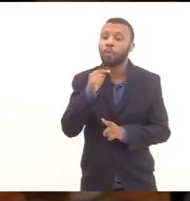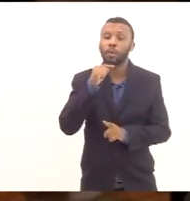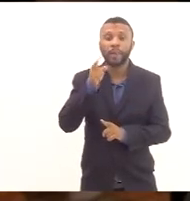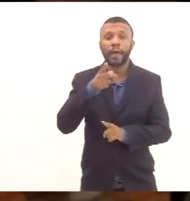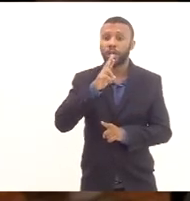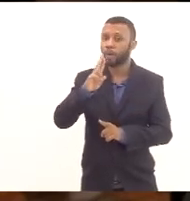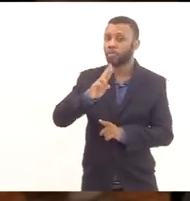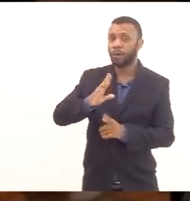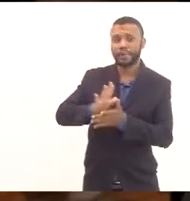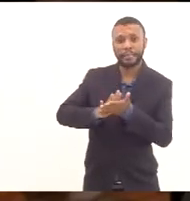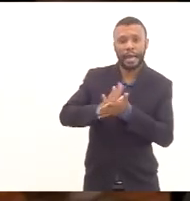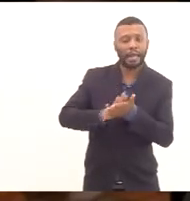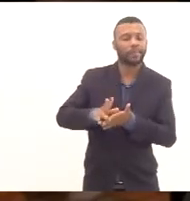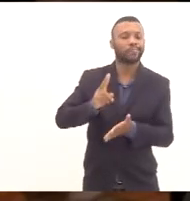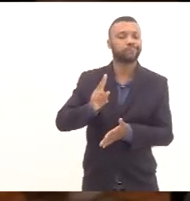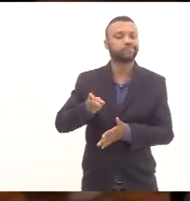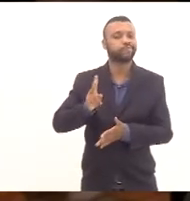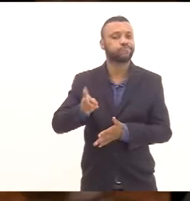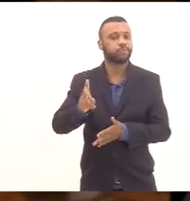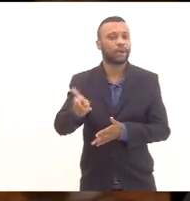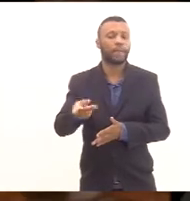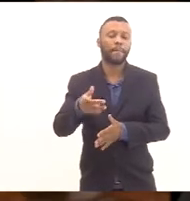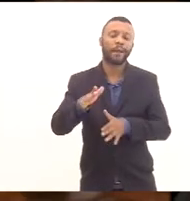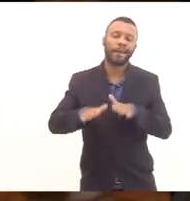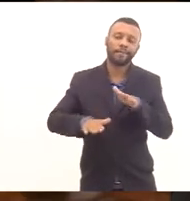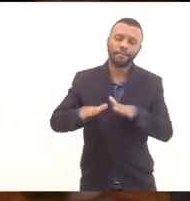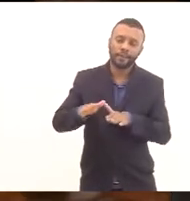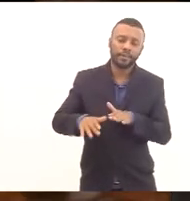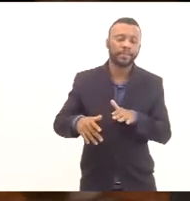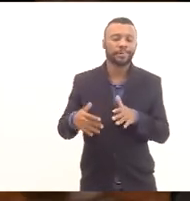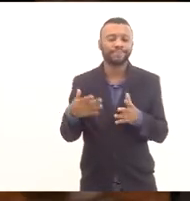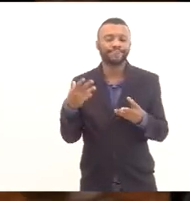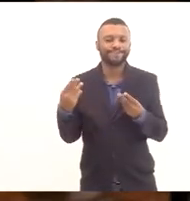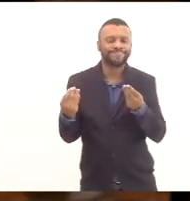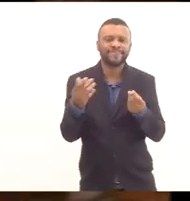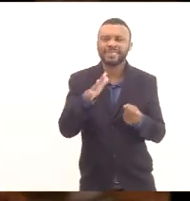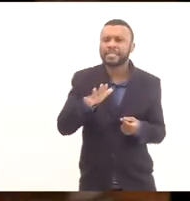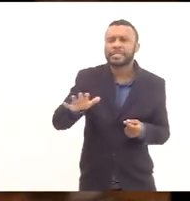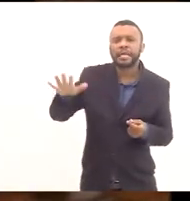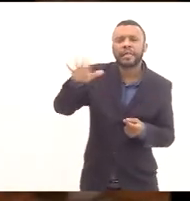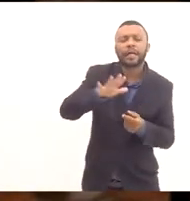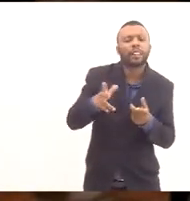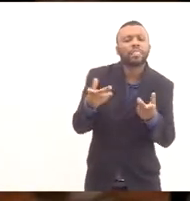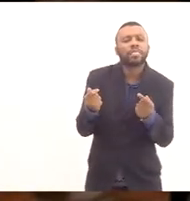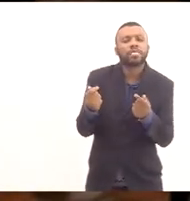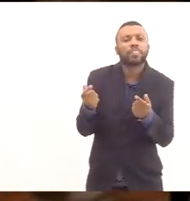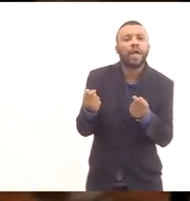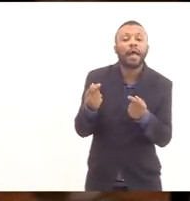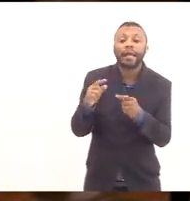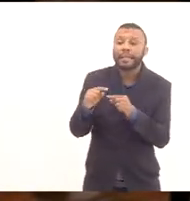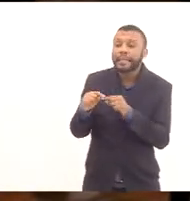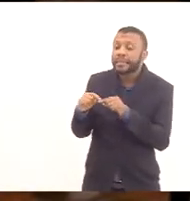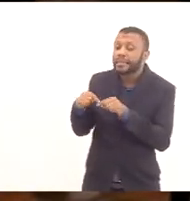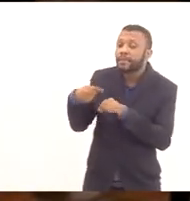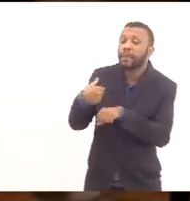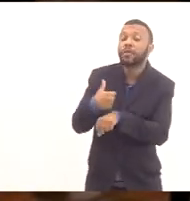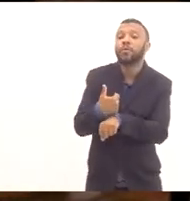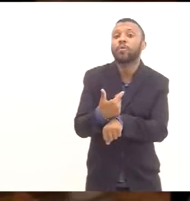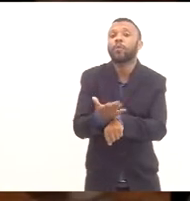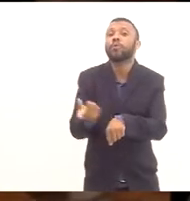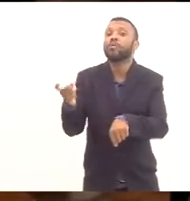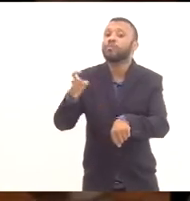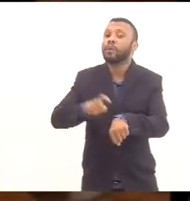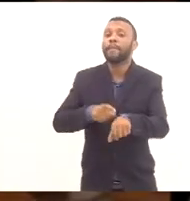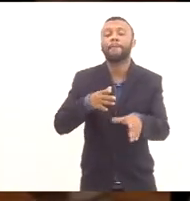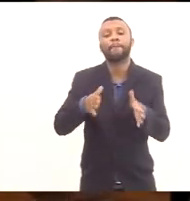resposta a gente pode estão sempre quando chegam são sempre muito depois dos prazos que a gente dá